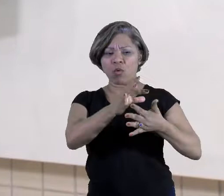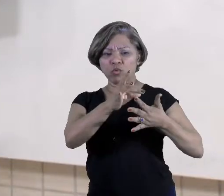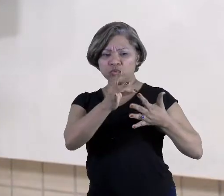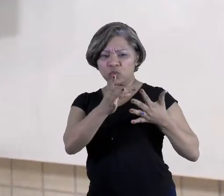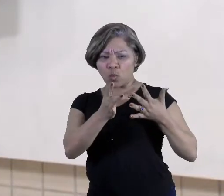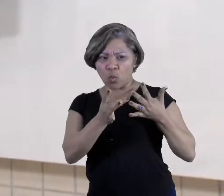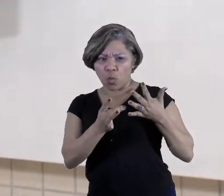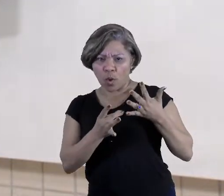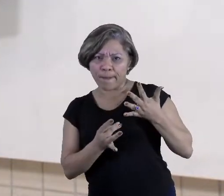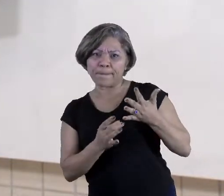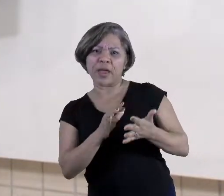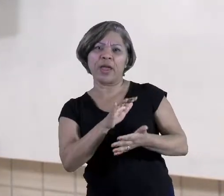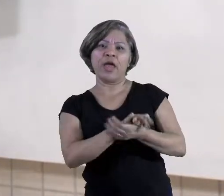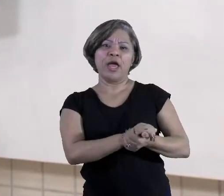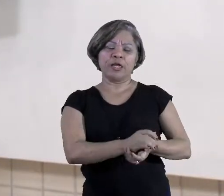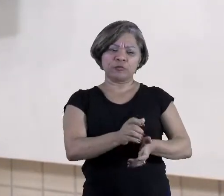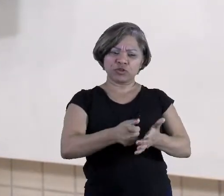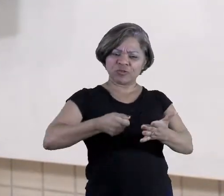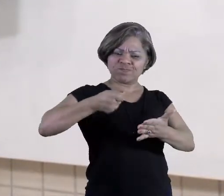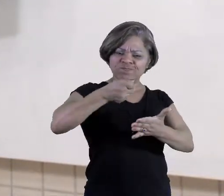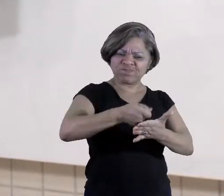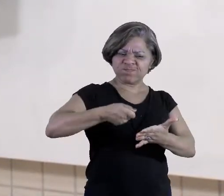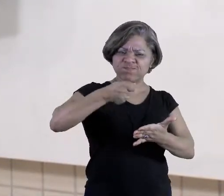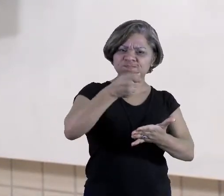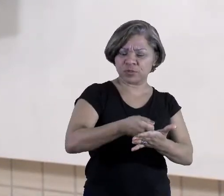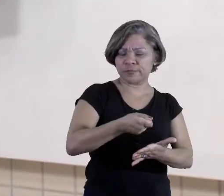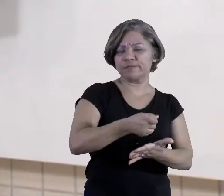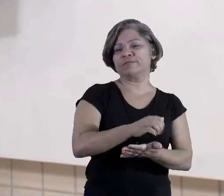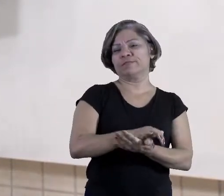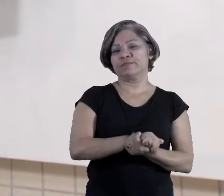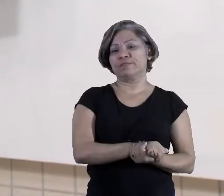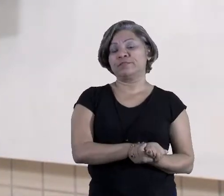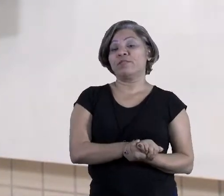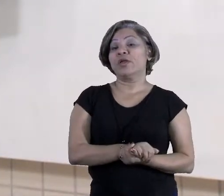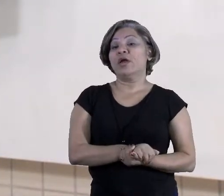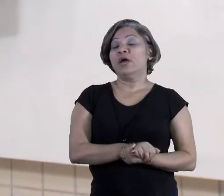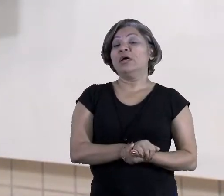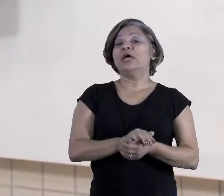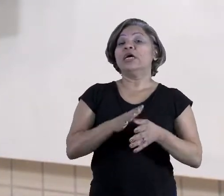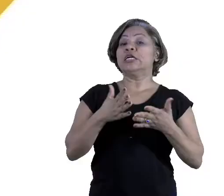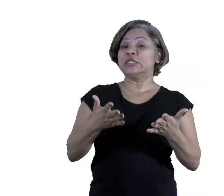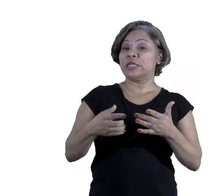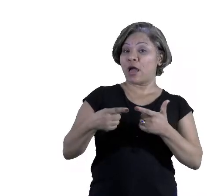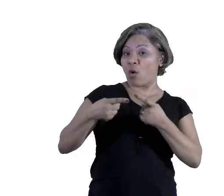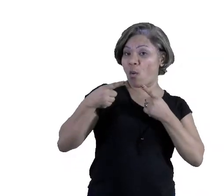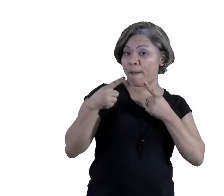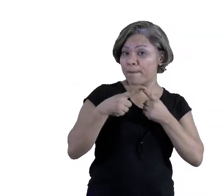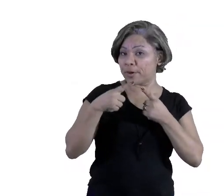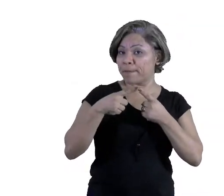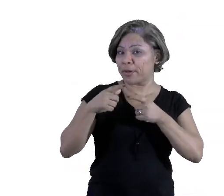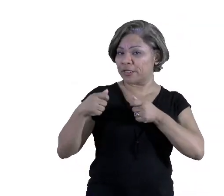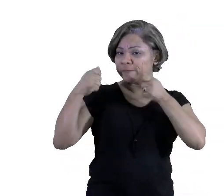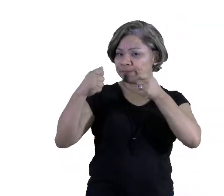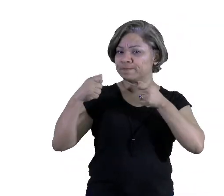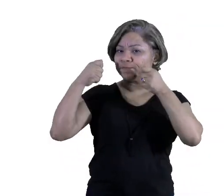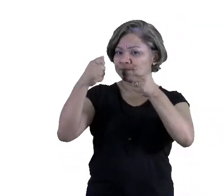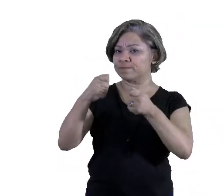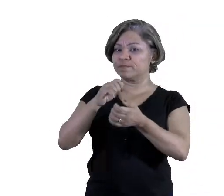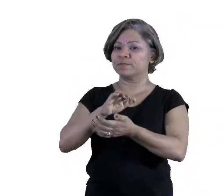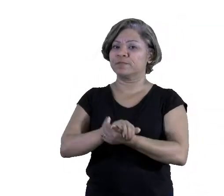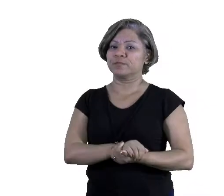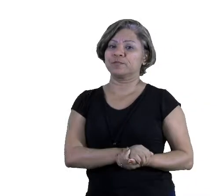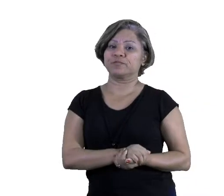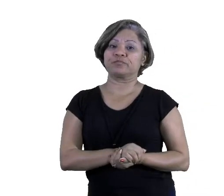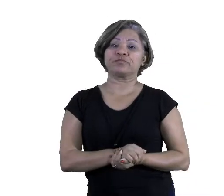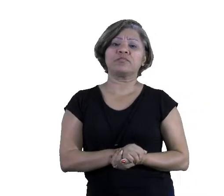exploração da colônia. A primeira revolta que nós iremos trabalhar vai ser a revolta conhecida como Aclamação de Amador Bueno.